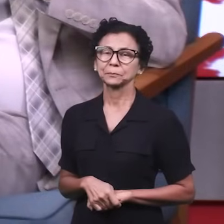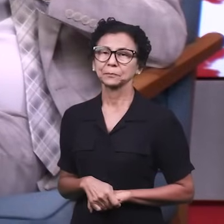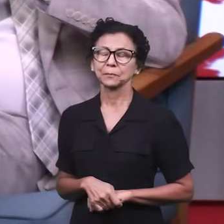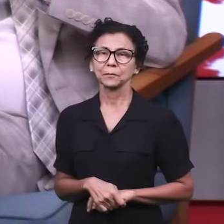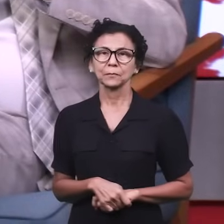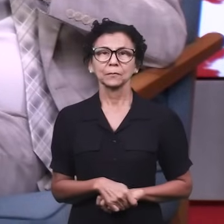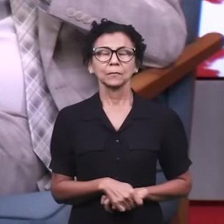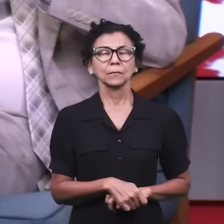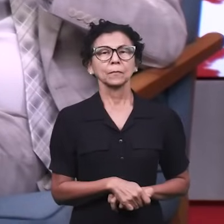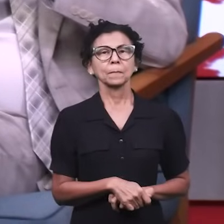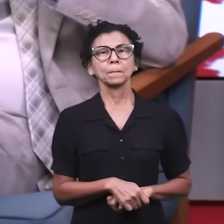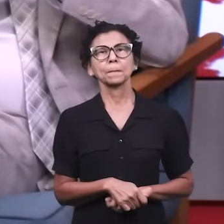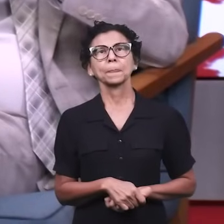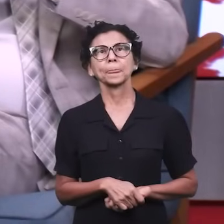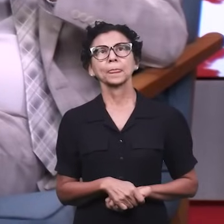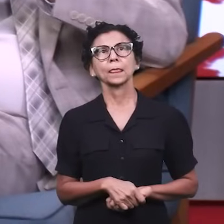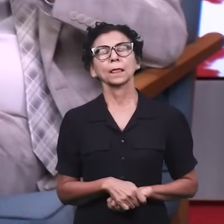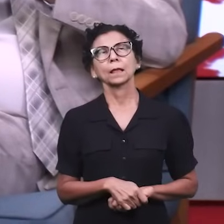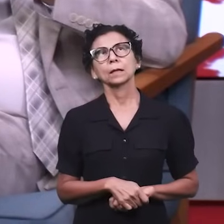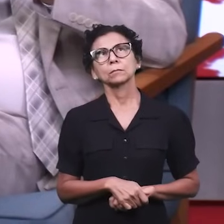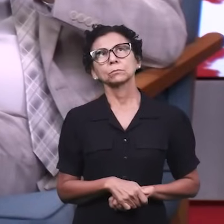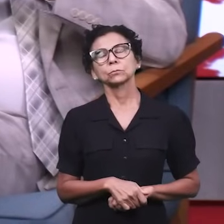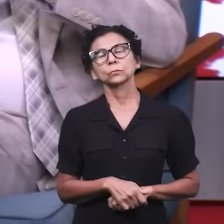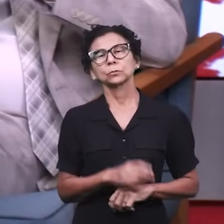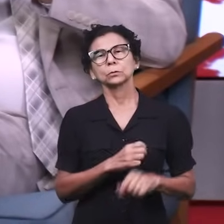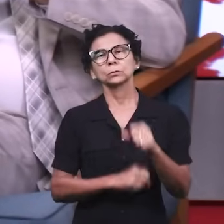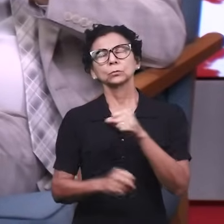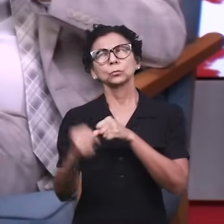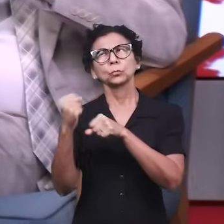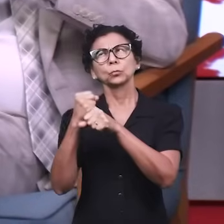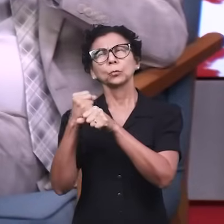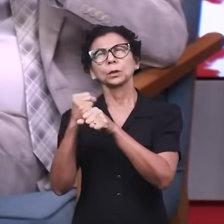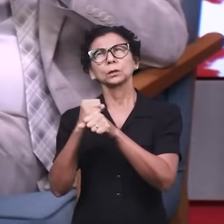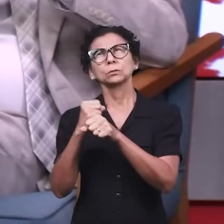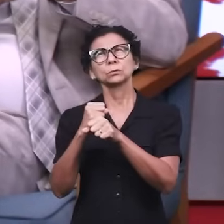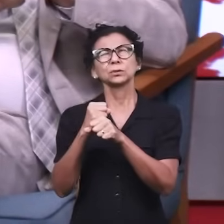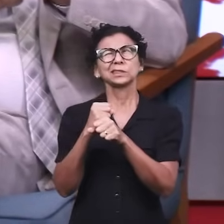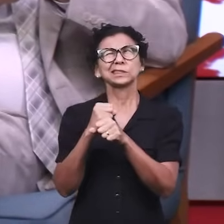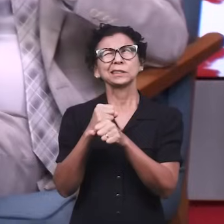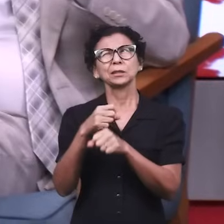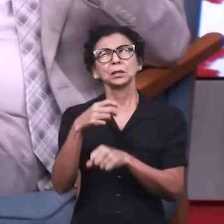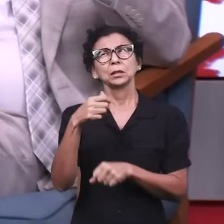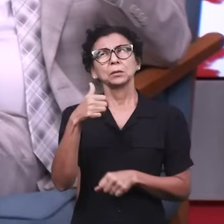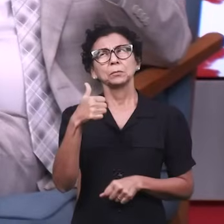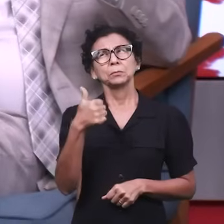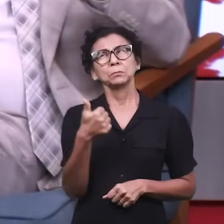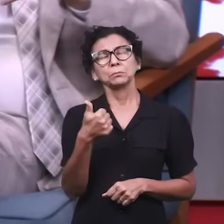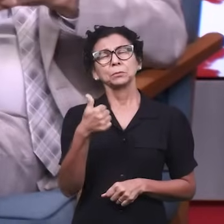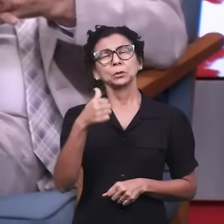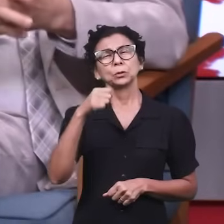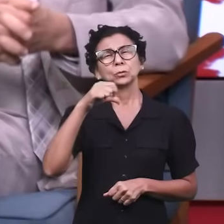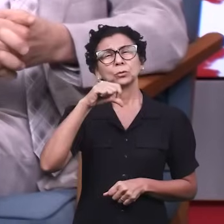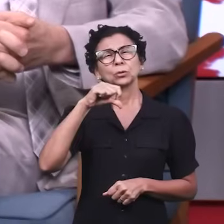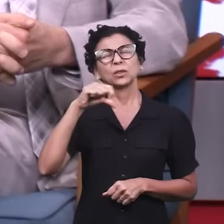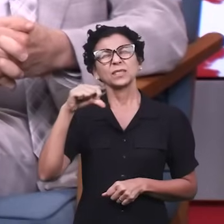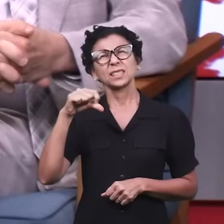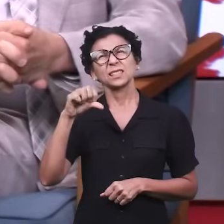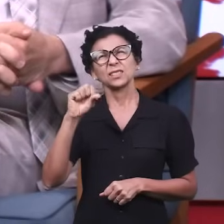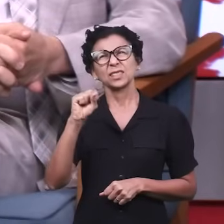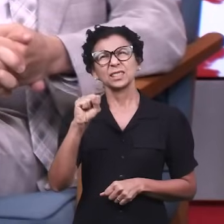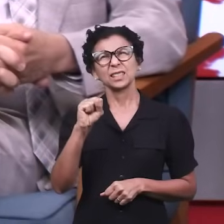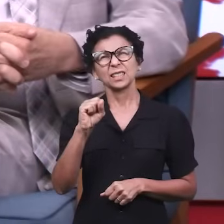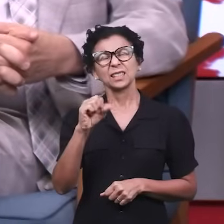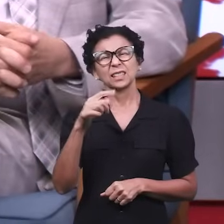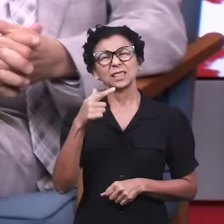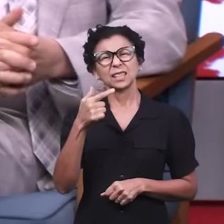interessante? O Senhor deu em 1900 e, se falhar, desculpem se falhar a